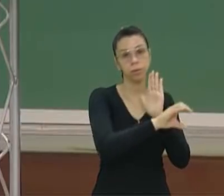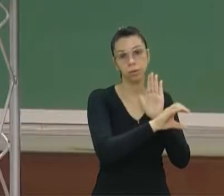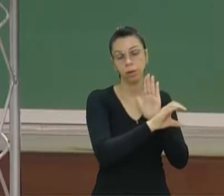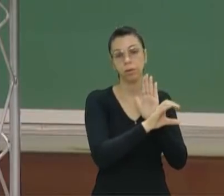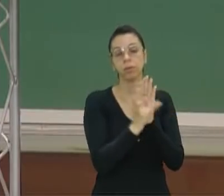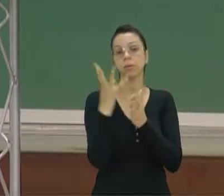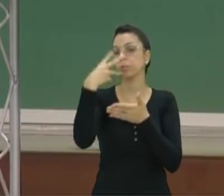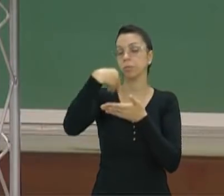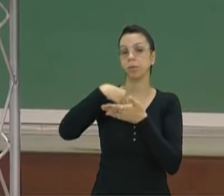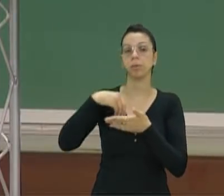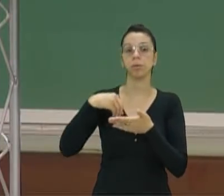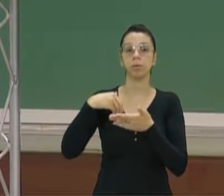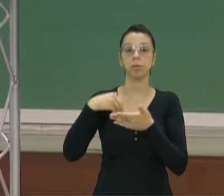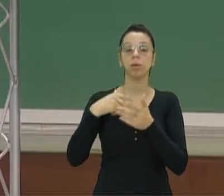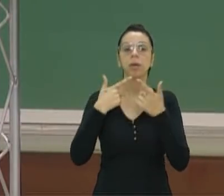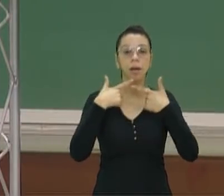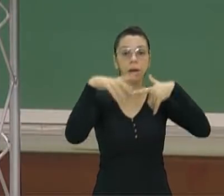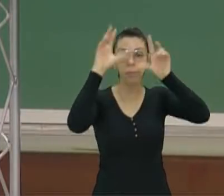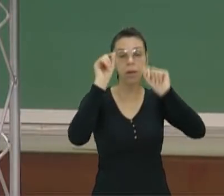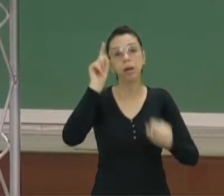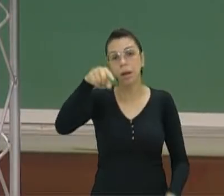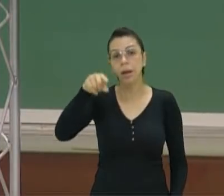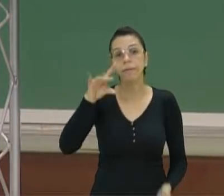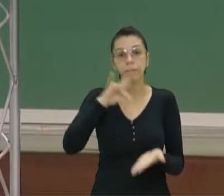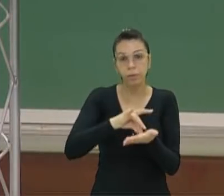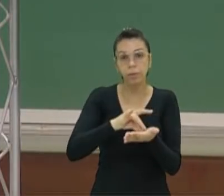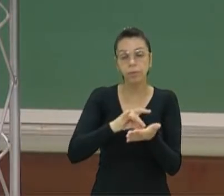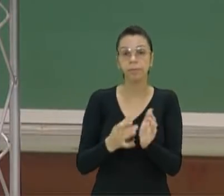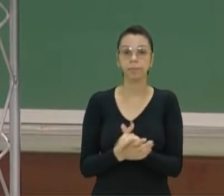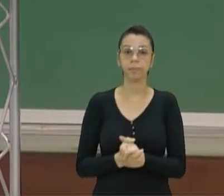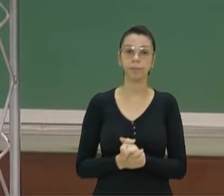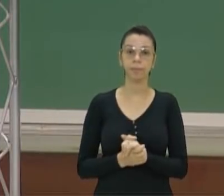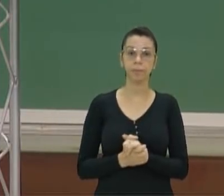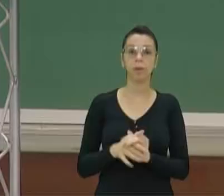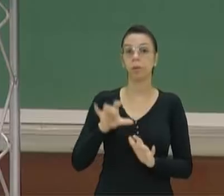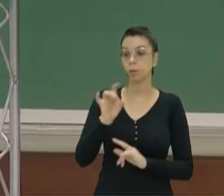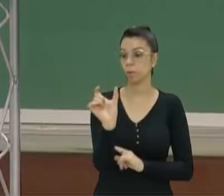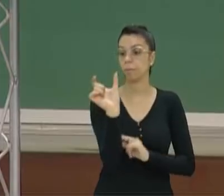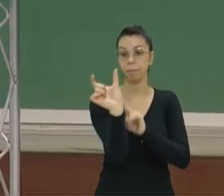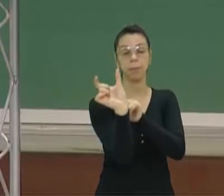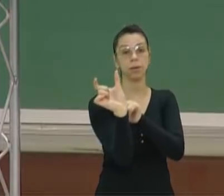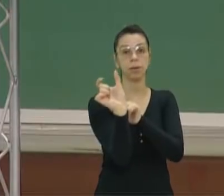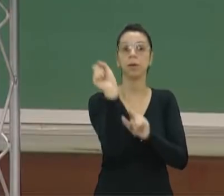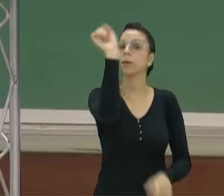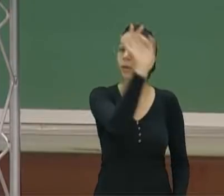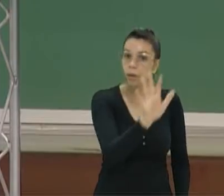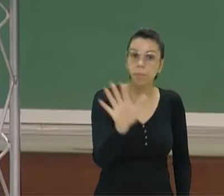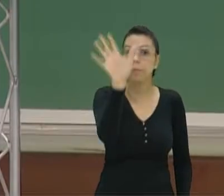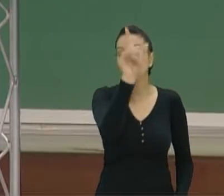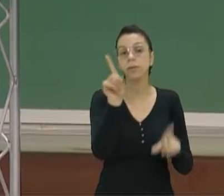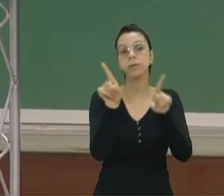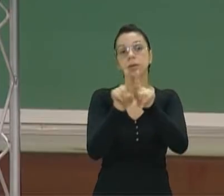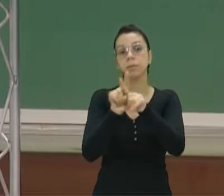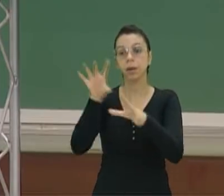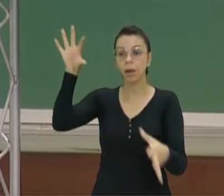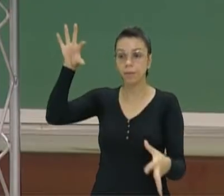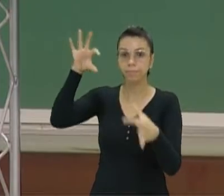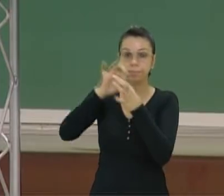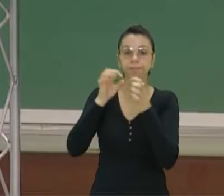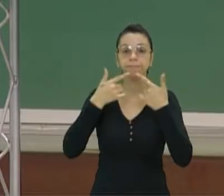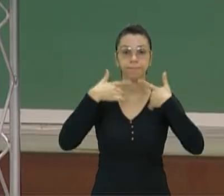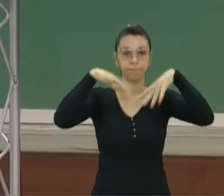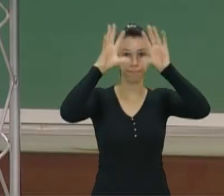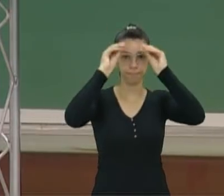estar, de certa forma, na linguagem, ok? E a linguagem, lembre-se, não são só palavras, imagens também fazem parte da nossa linguagem.